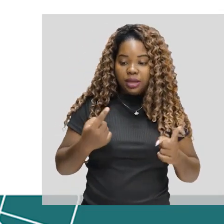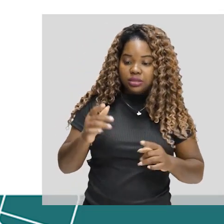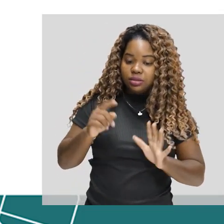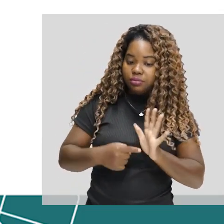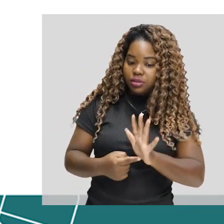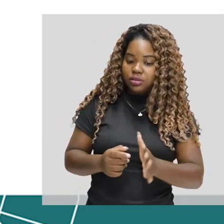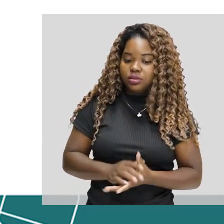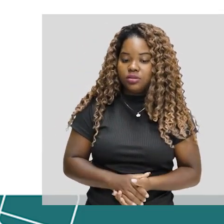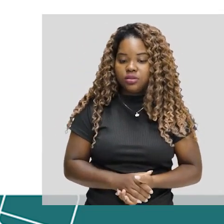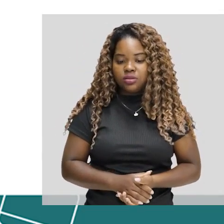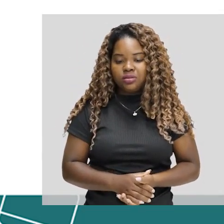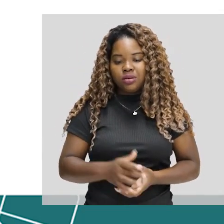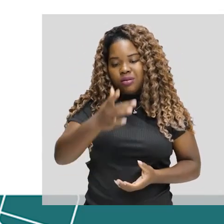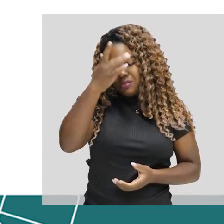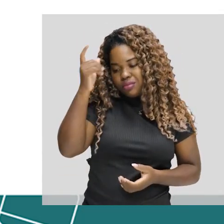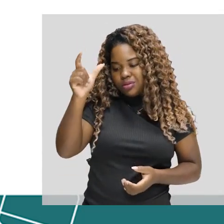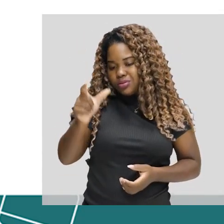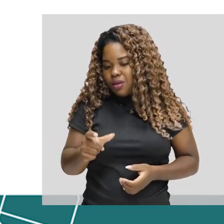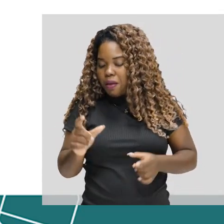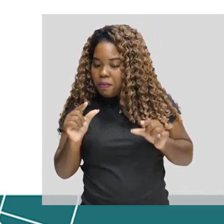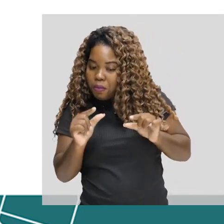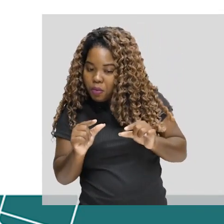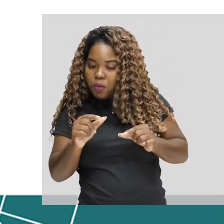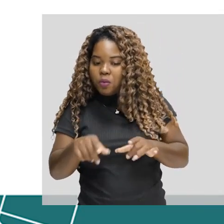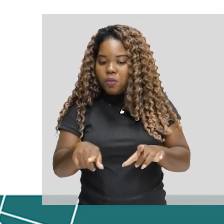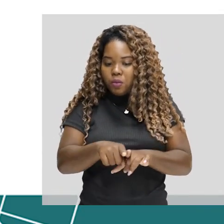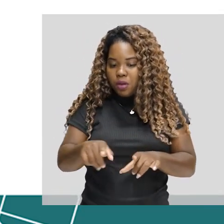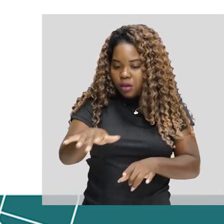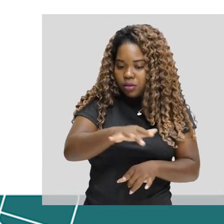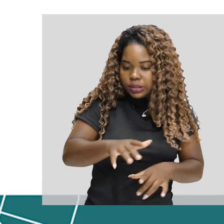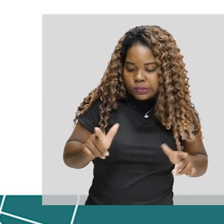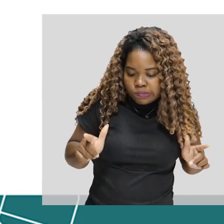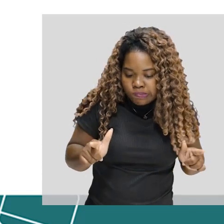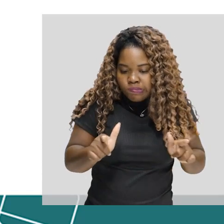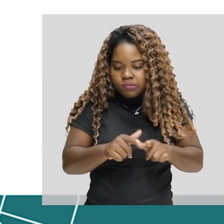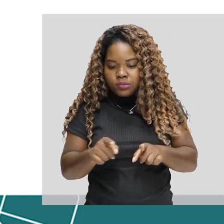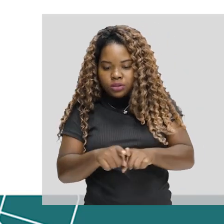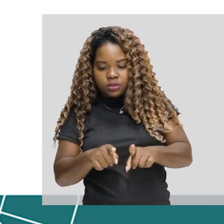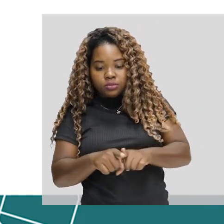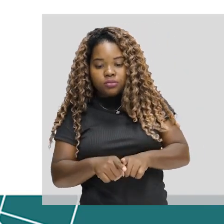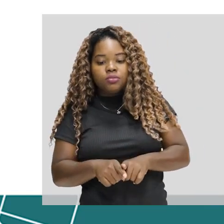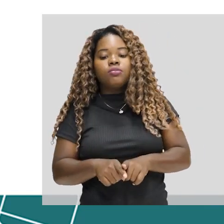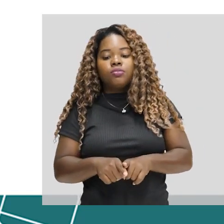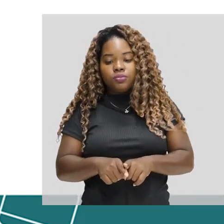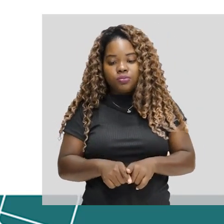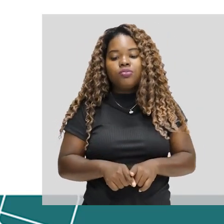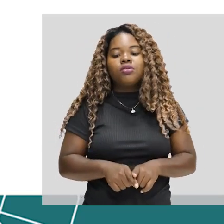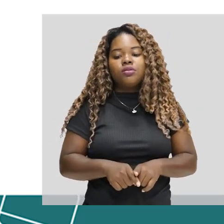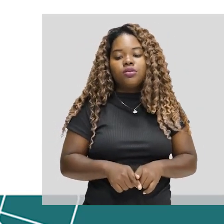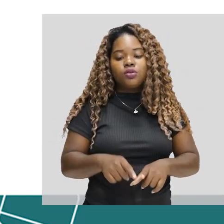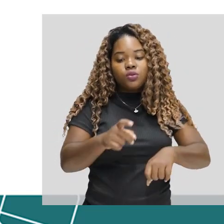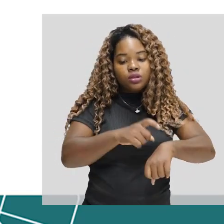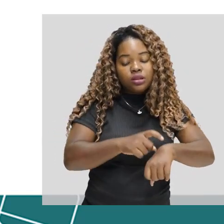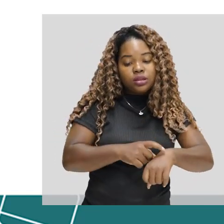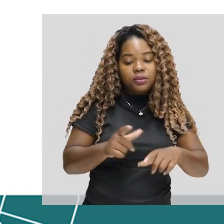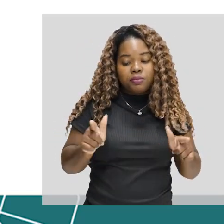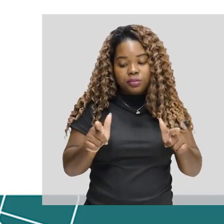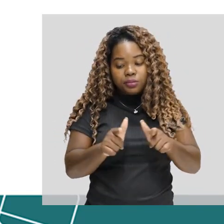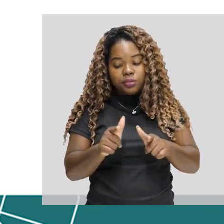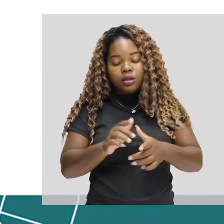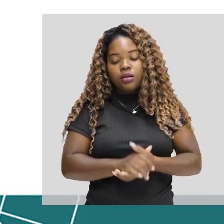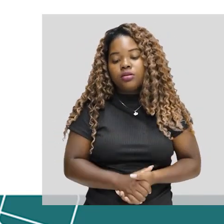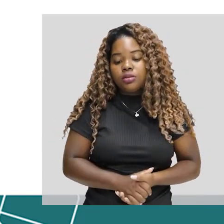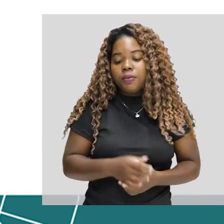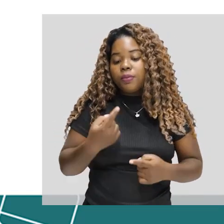apresentam poucos personagens, espaço de cenário é limitado, o recorte temporal é reduzido. Por que esse